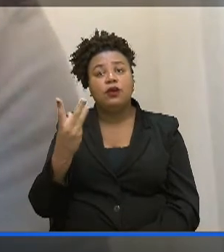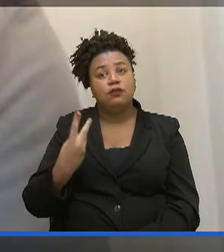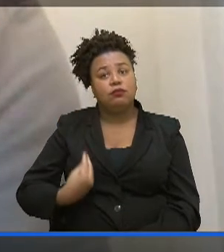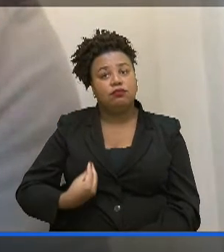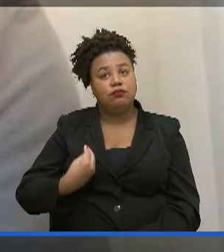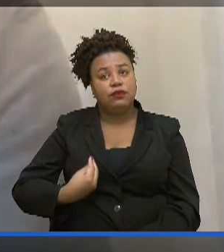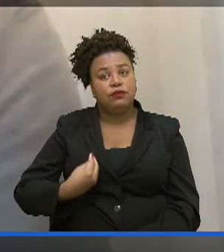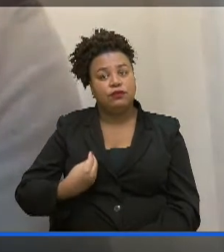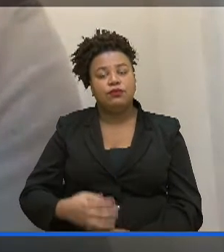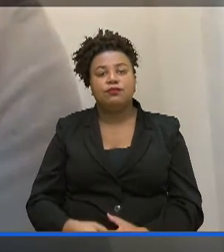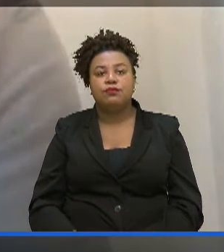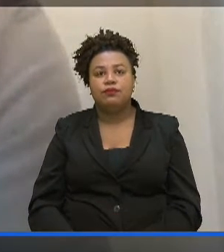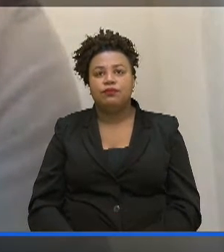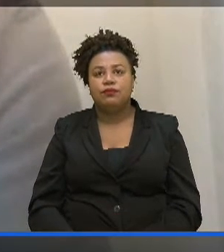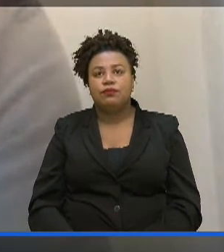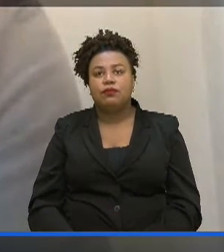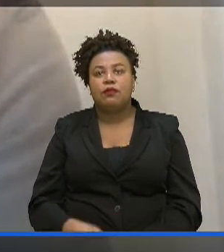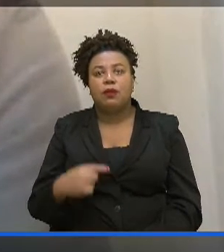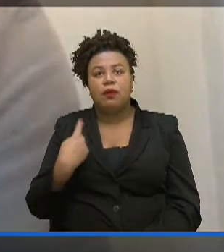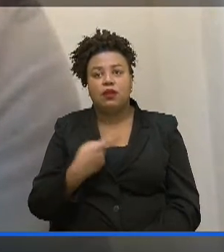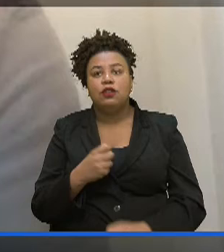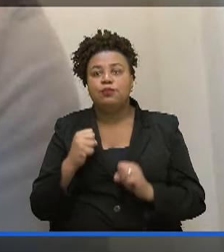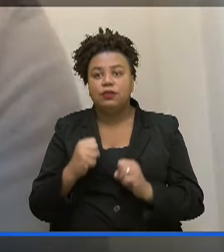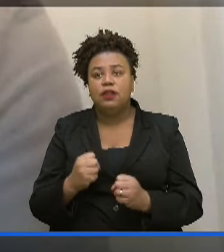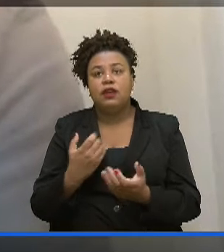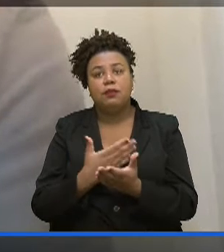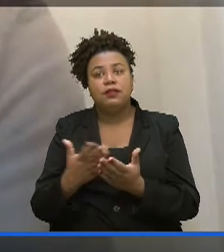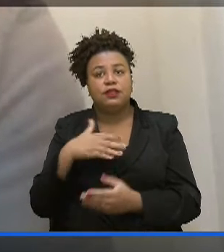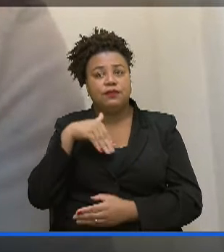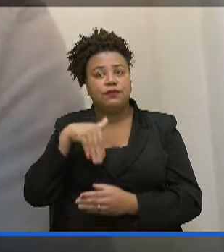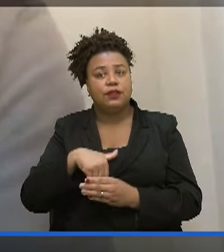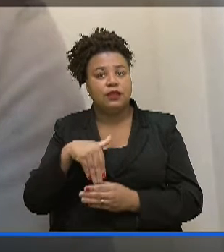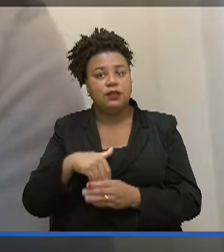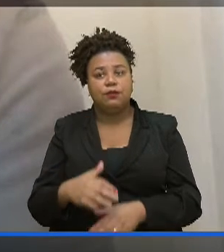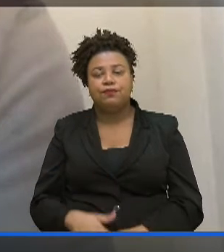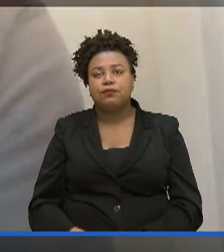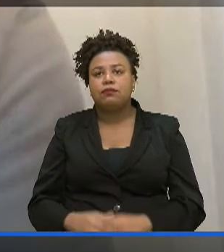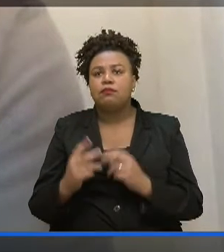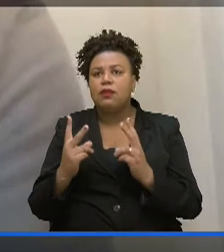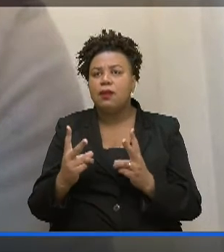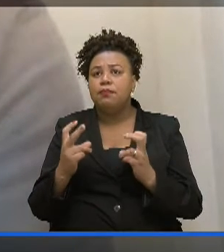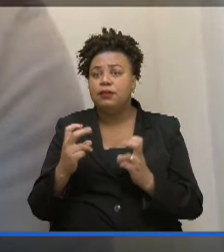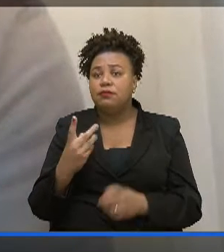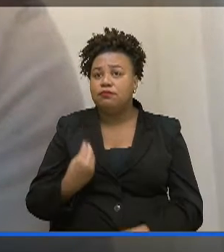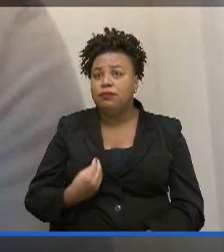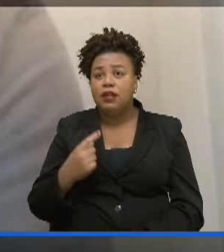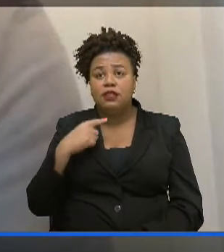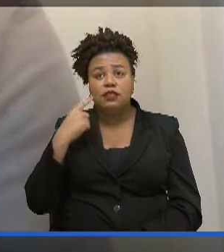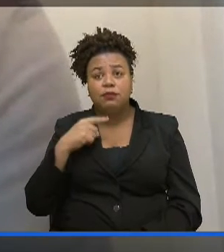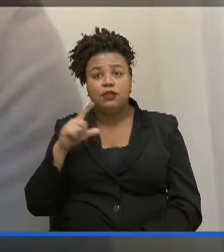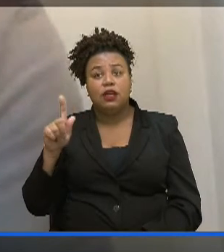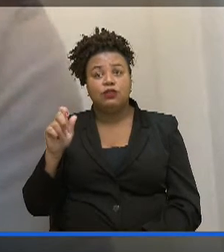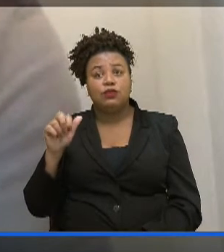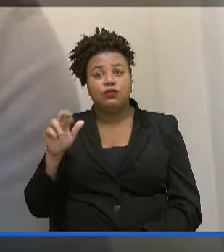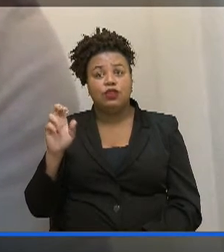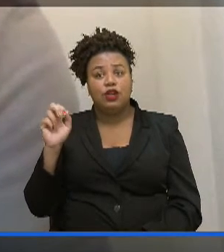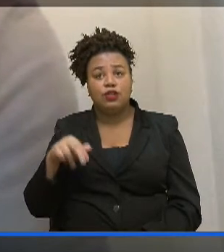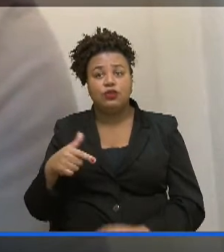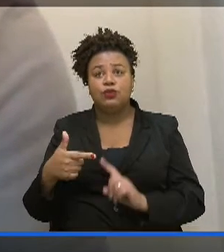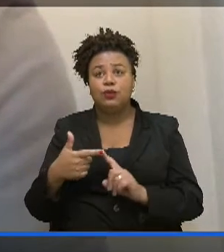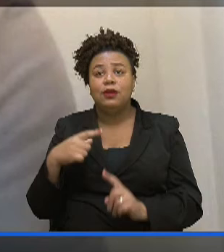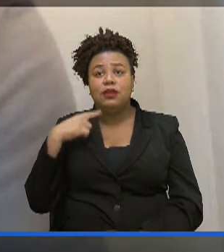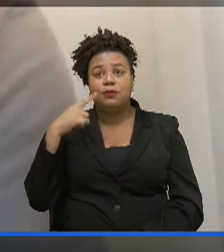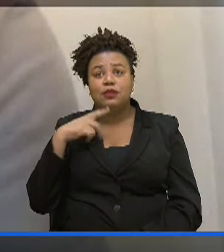quórum para a gente poder entrar na ordem do dia. Percebo aqui deputado Gerson Burman, deputado